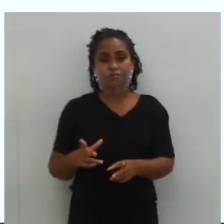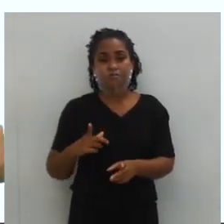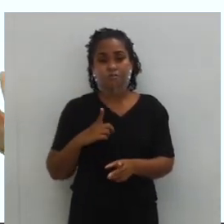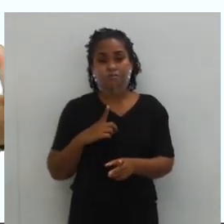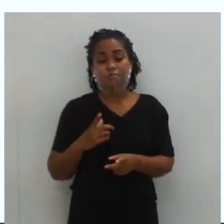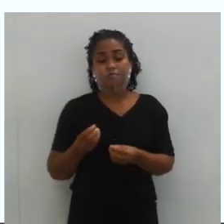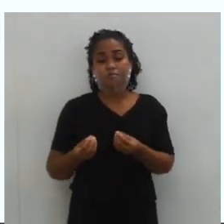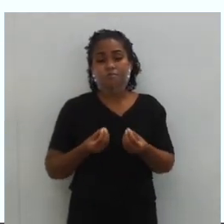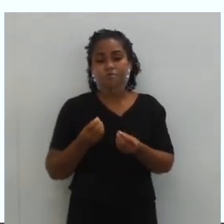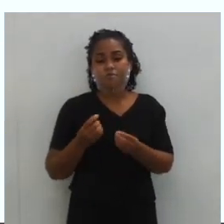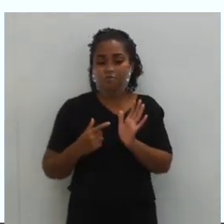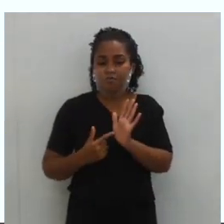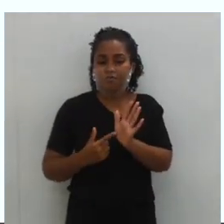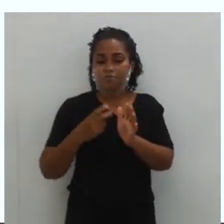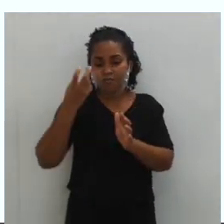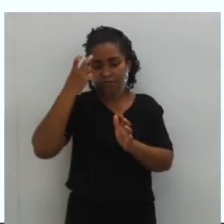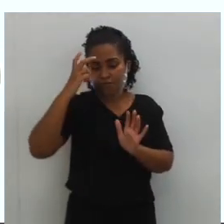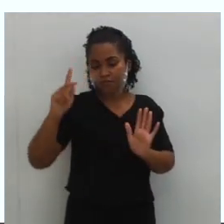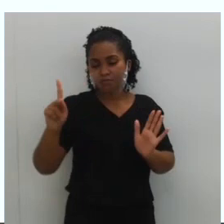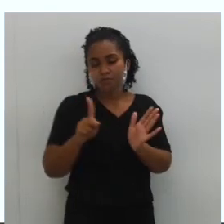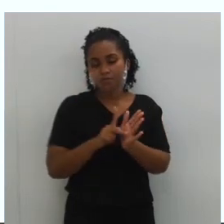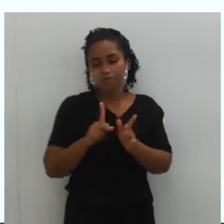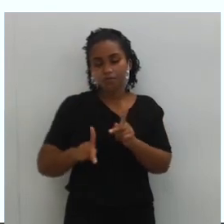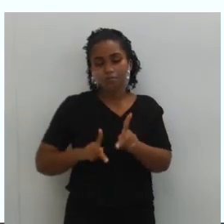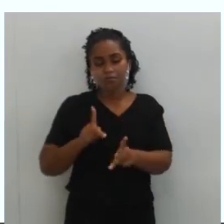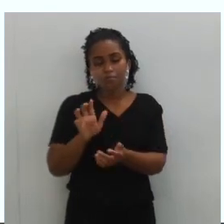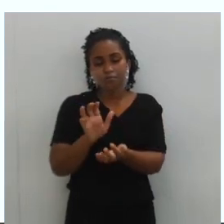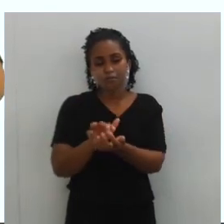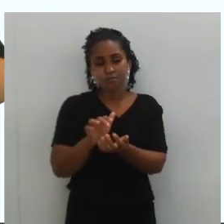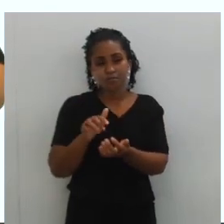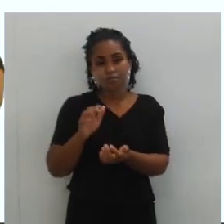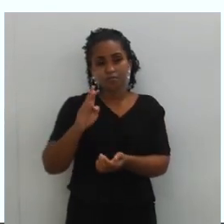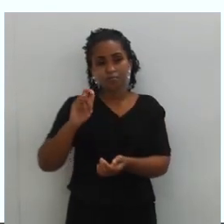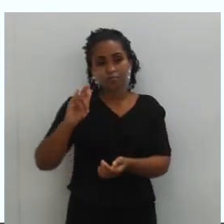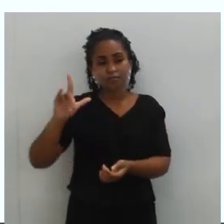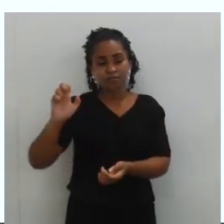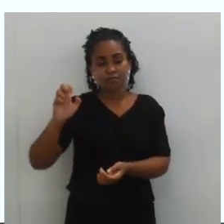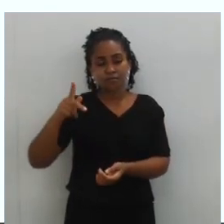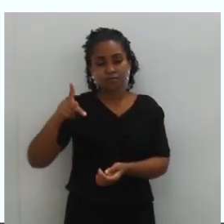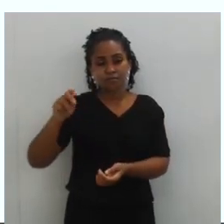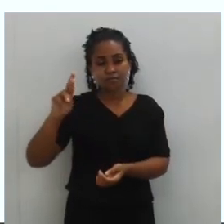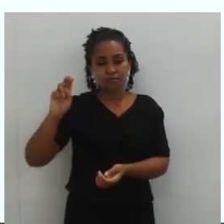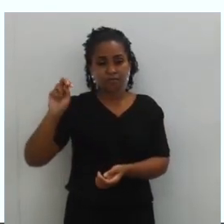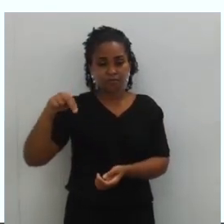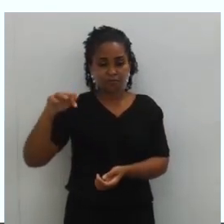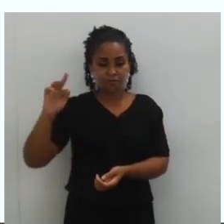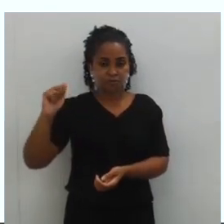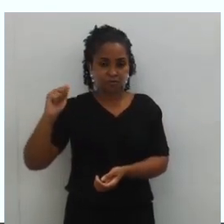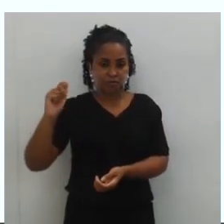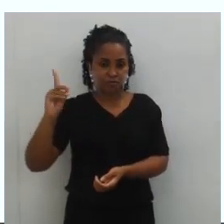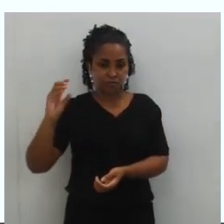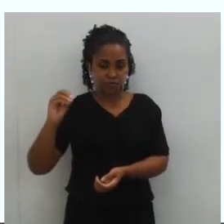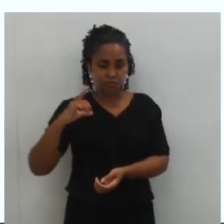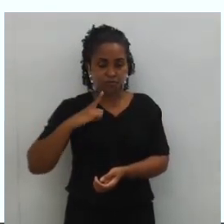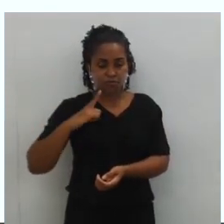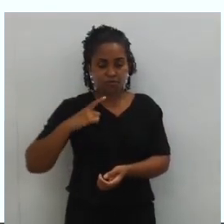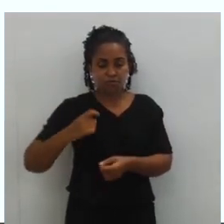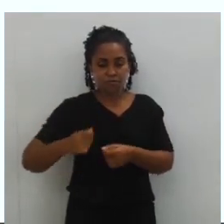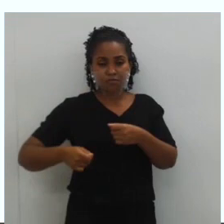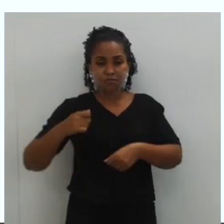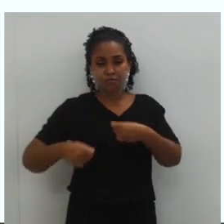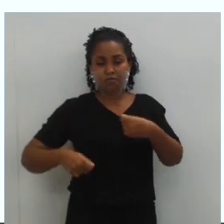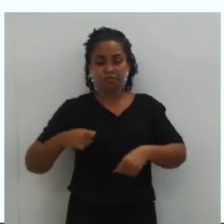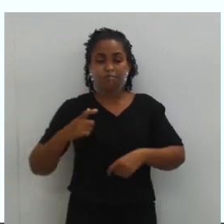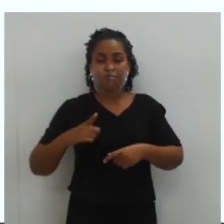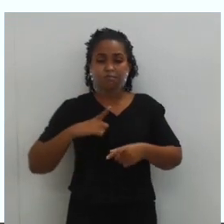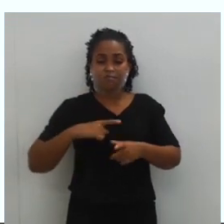resgatava essa cultura pernambucana. E Baile Perfumado, ele conta mais ou menos uma história de um fotógrafo